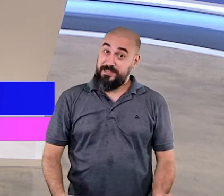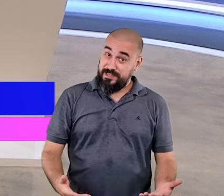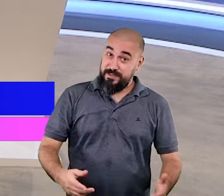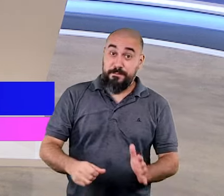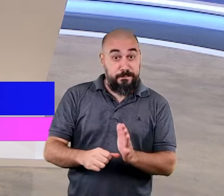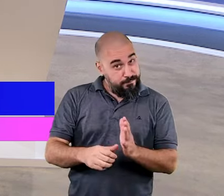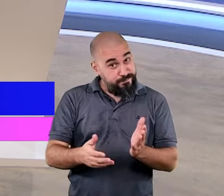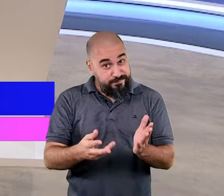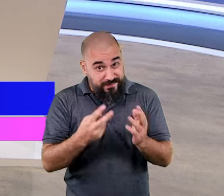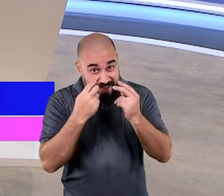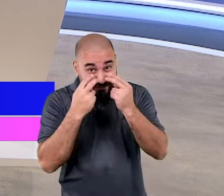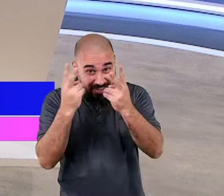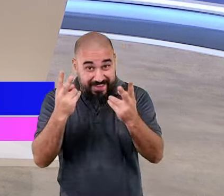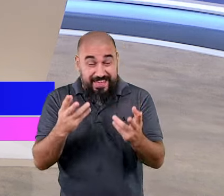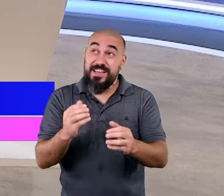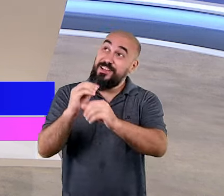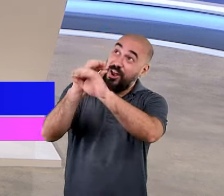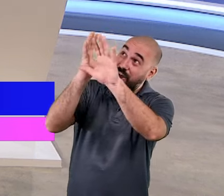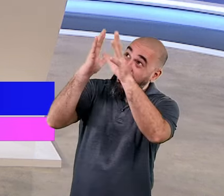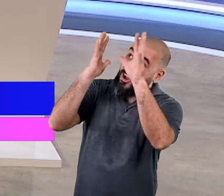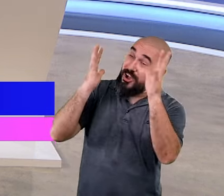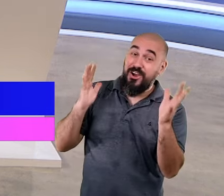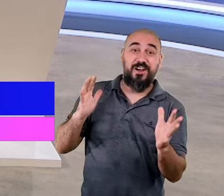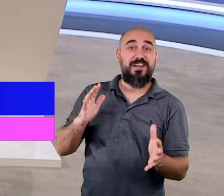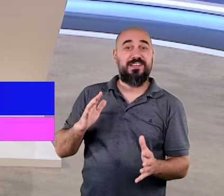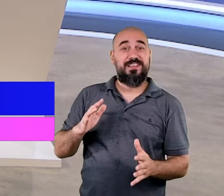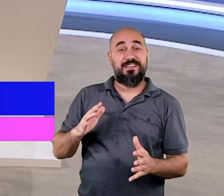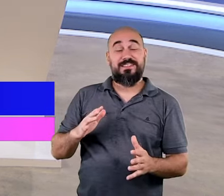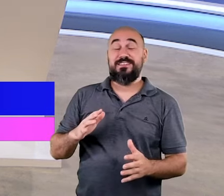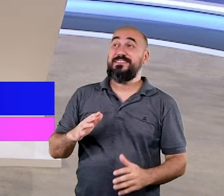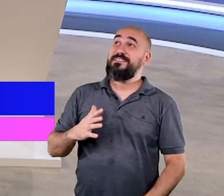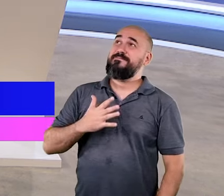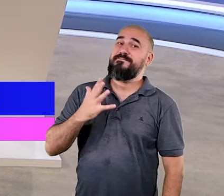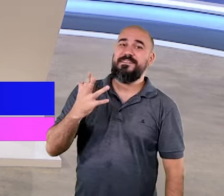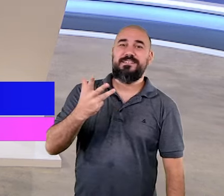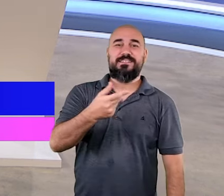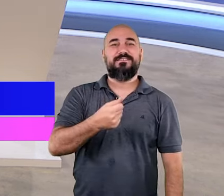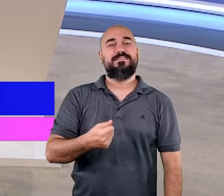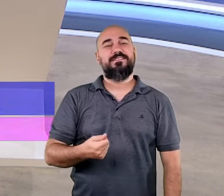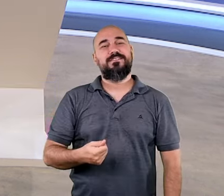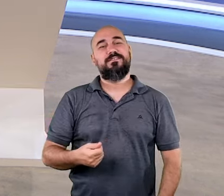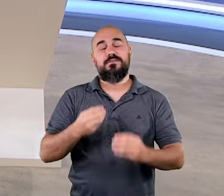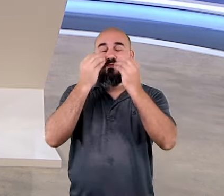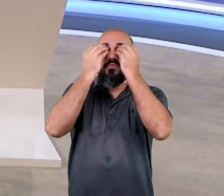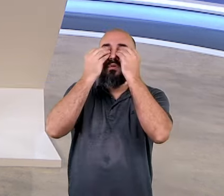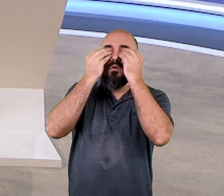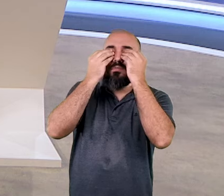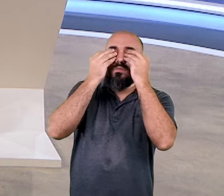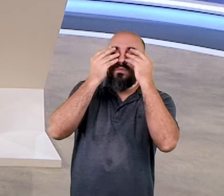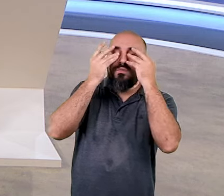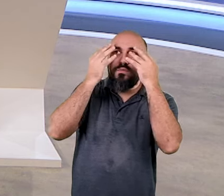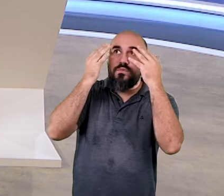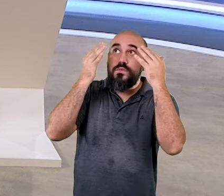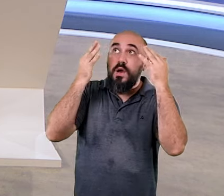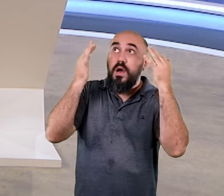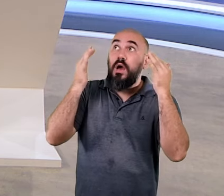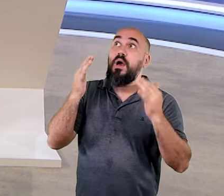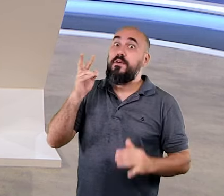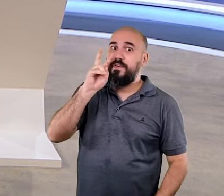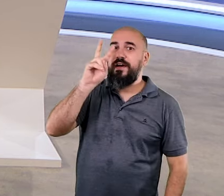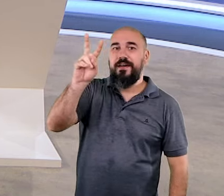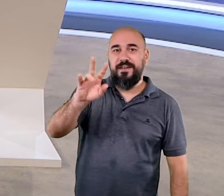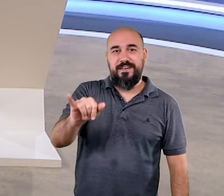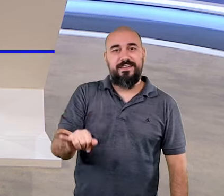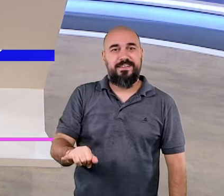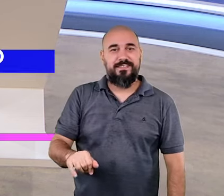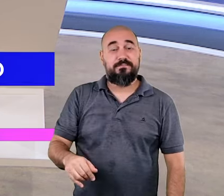coisa que ele vai ver será a glória e a majestade do Senhor. É por isso que você não pode desanimar, é por isso que você não pode